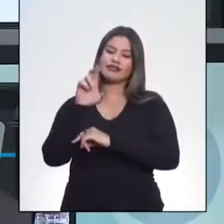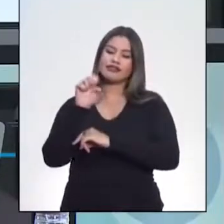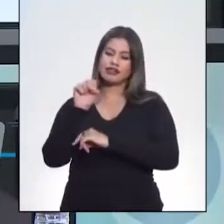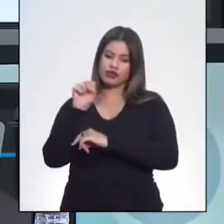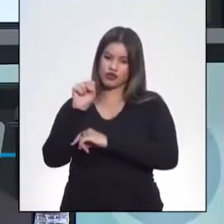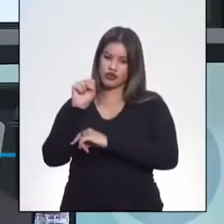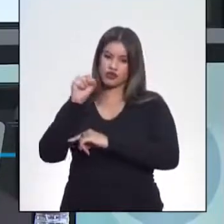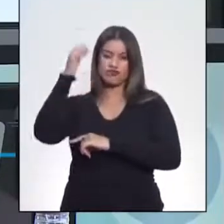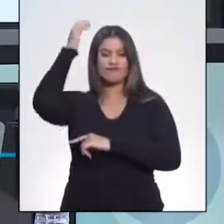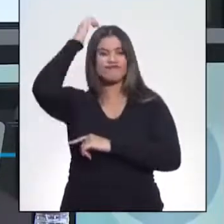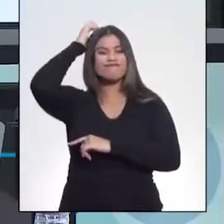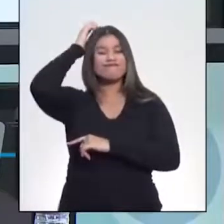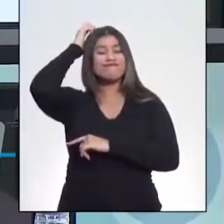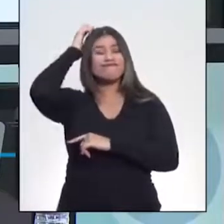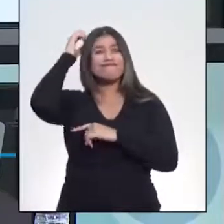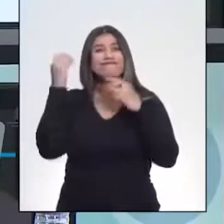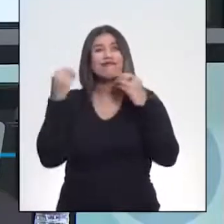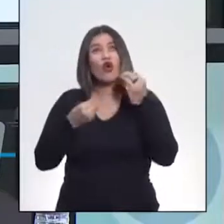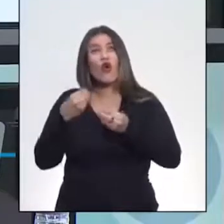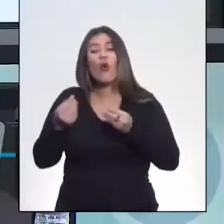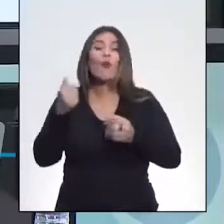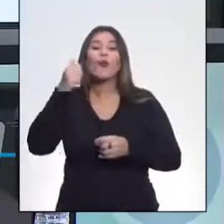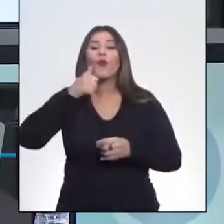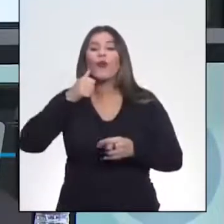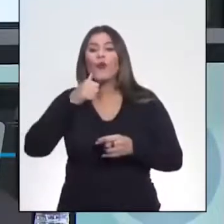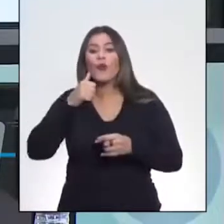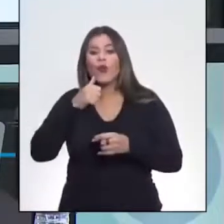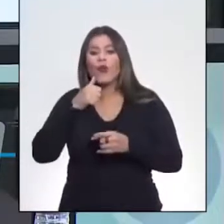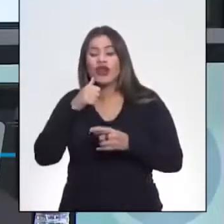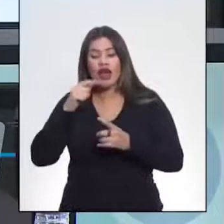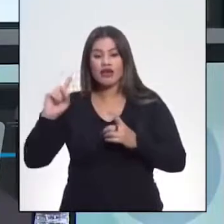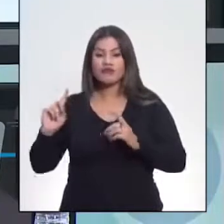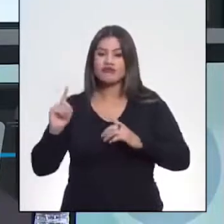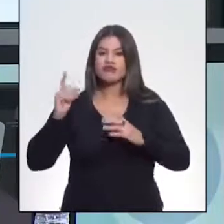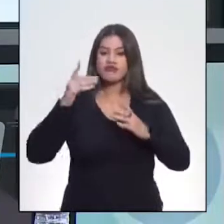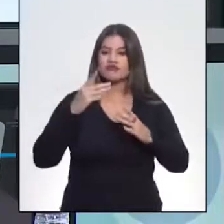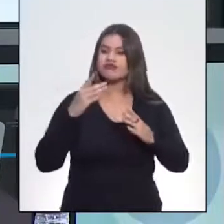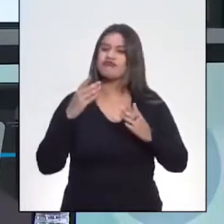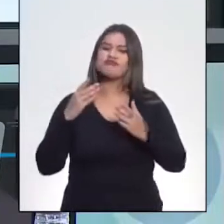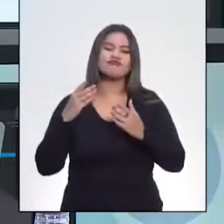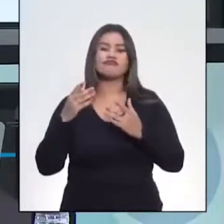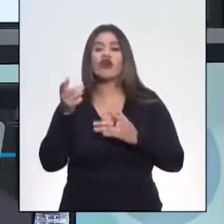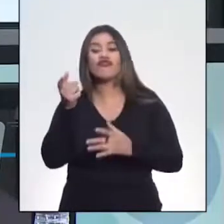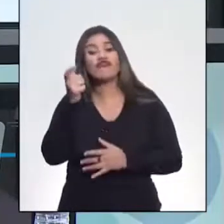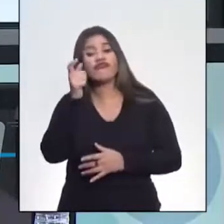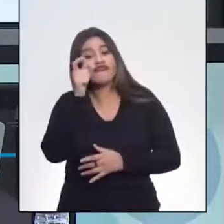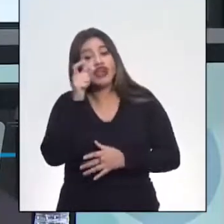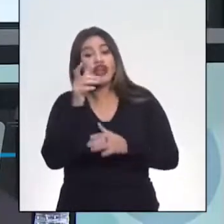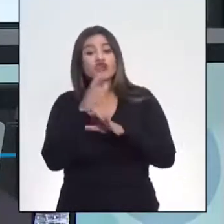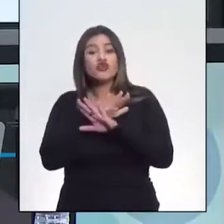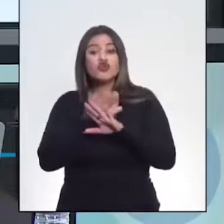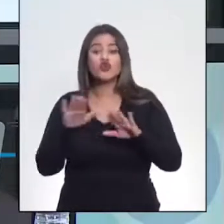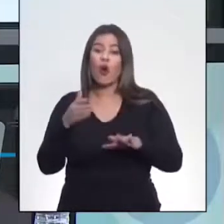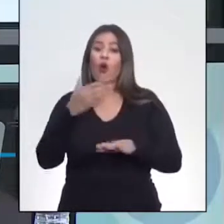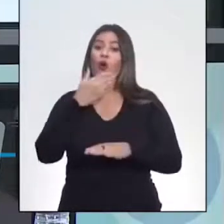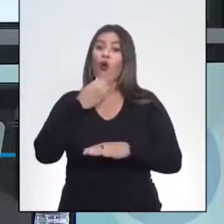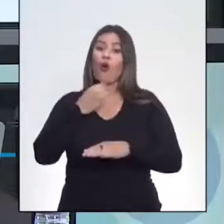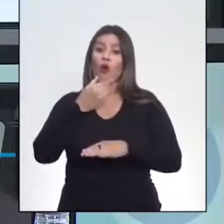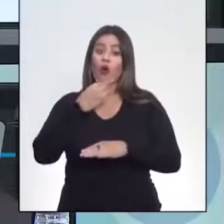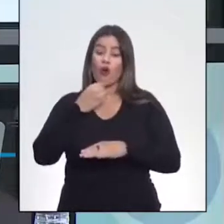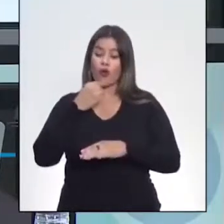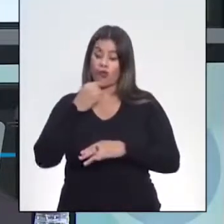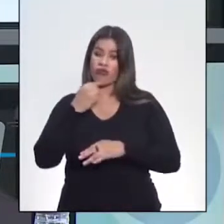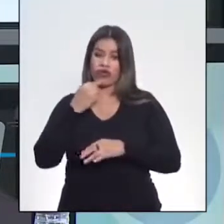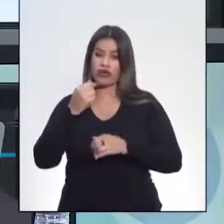as mulheres não participar e as mulheres não participavam apenas os homens e eles vão participar vão para ter um